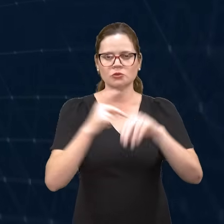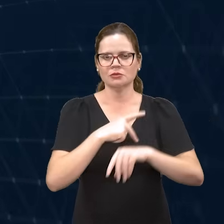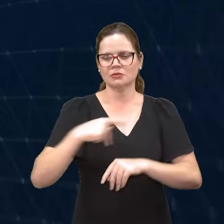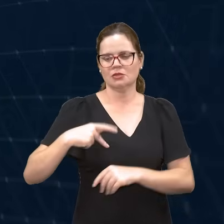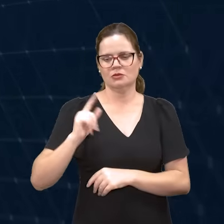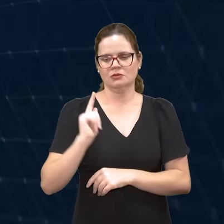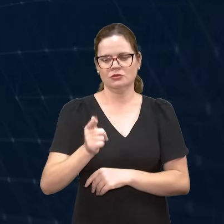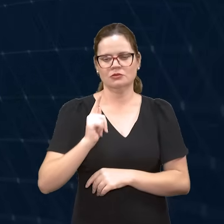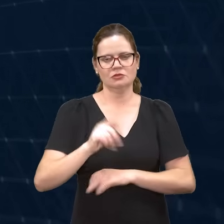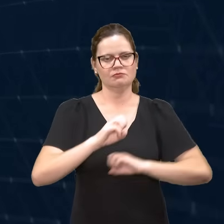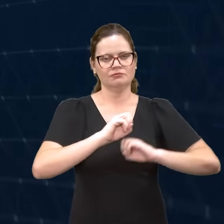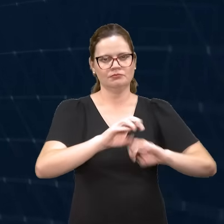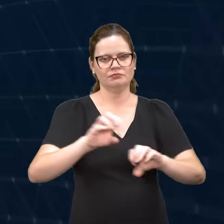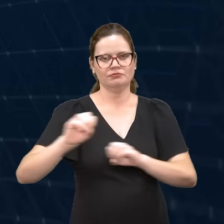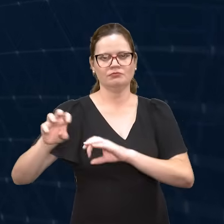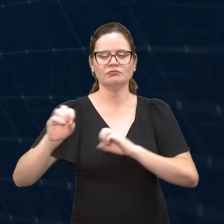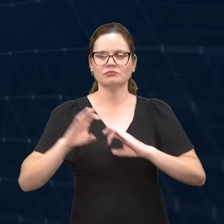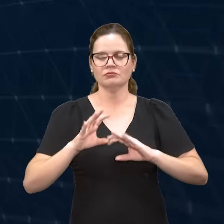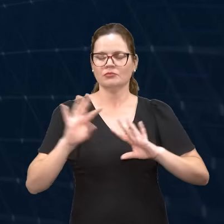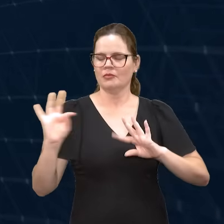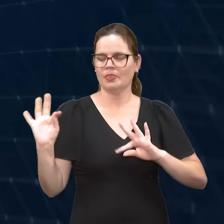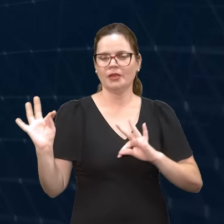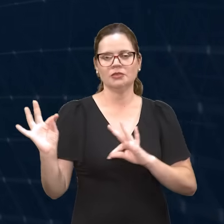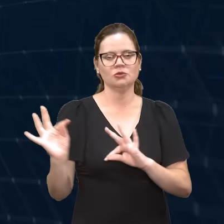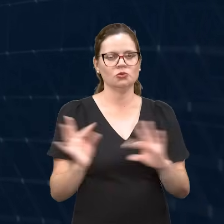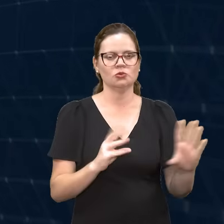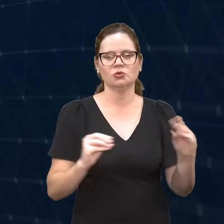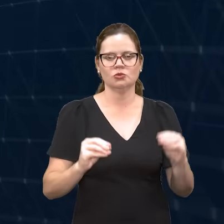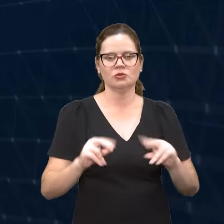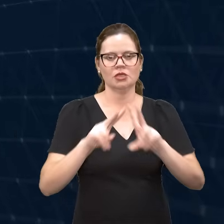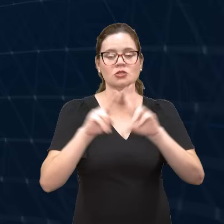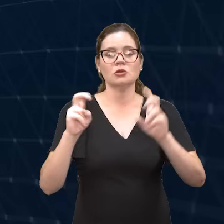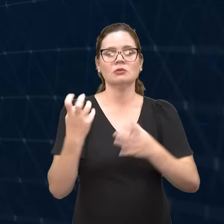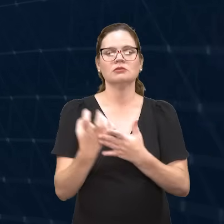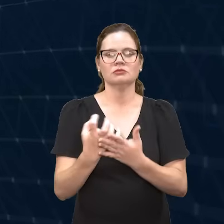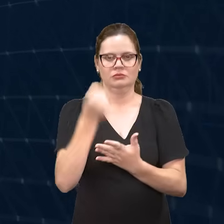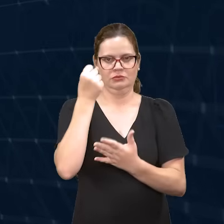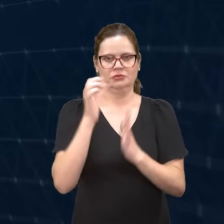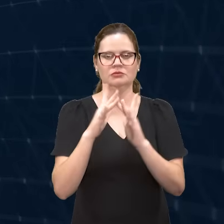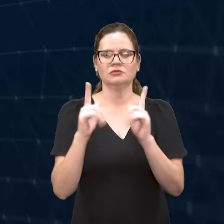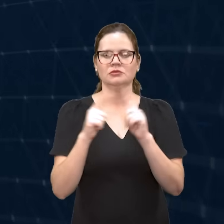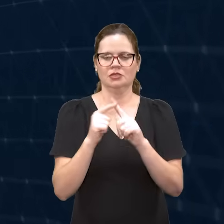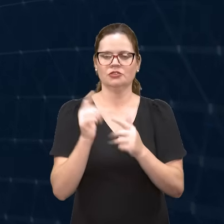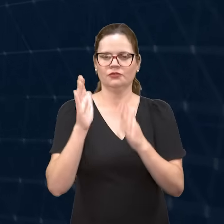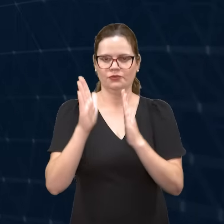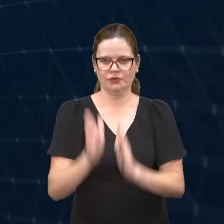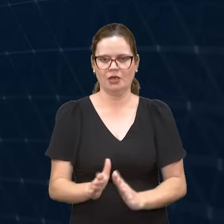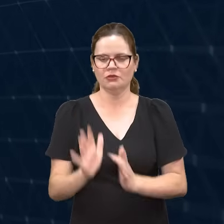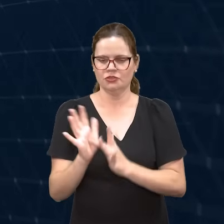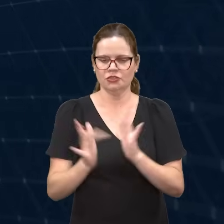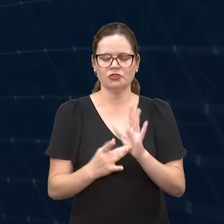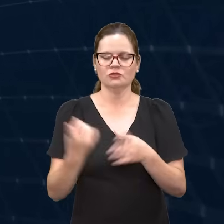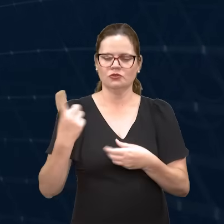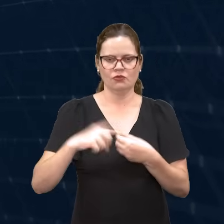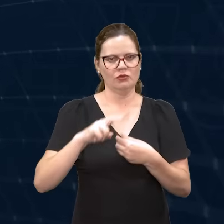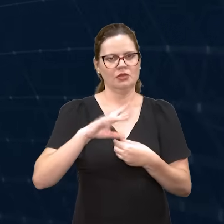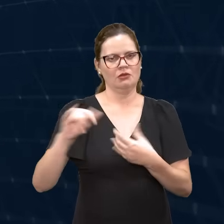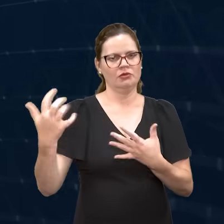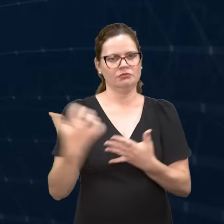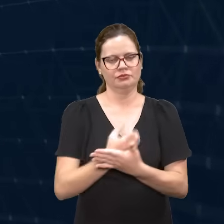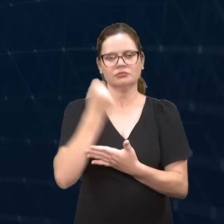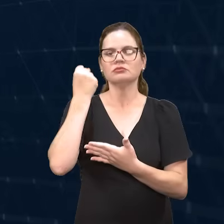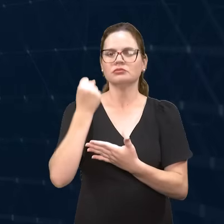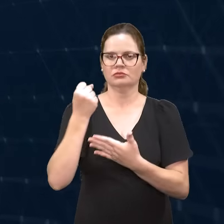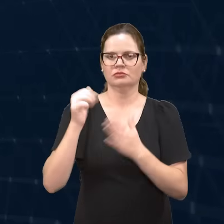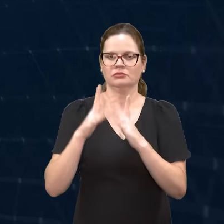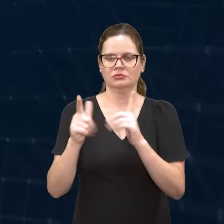Gedeu trazia, que o pastor Gedeu trazia, era sobre o arrebatamento de Jesus. Jesus virá para levar a sua